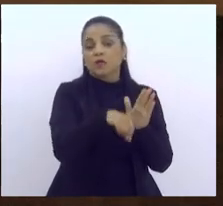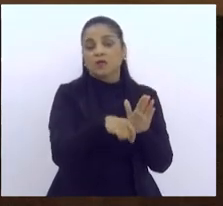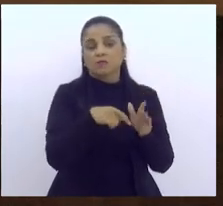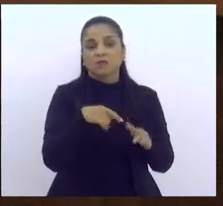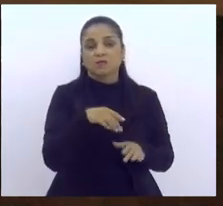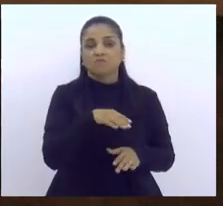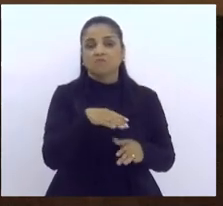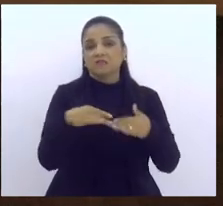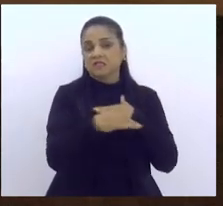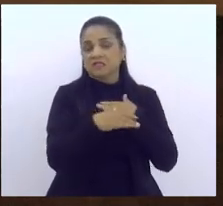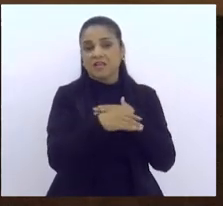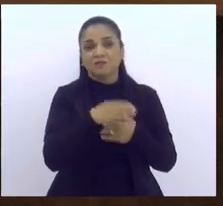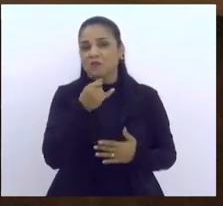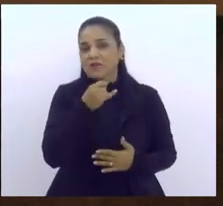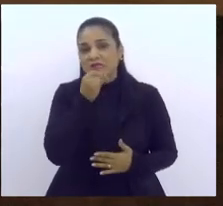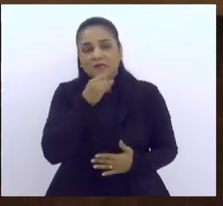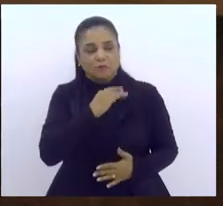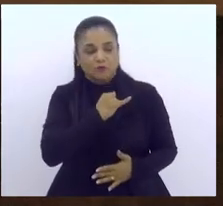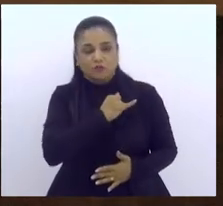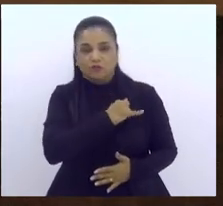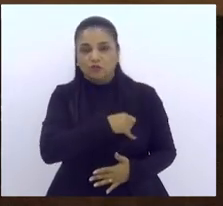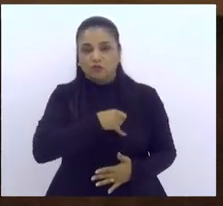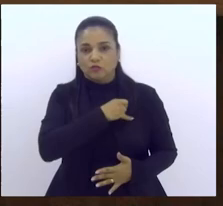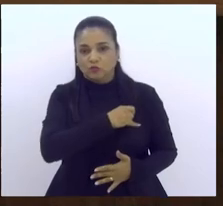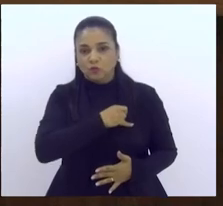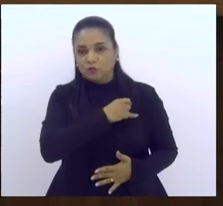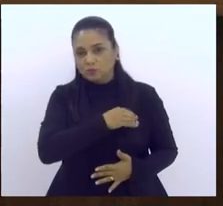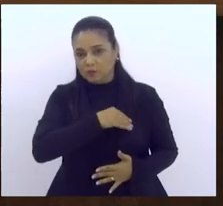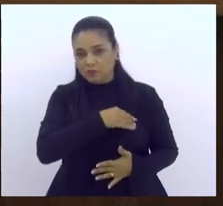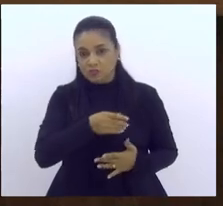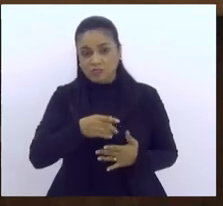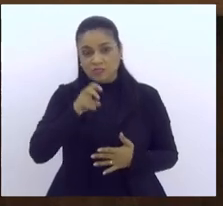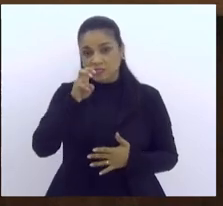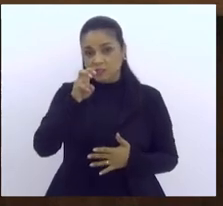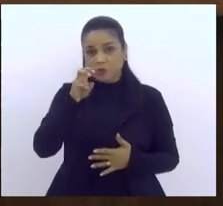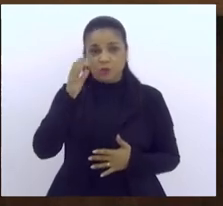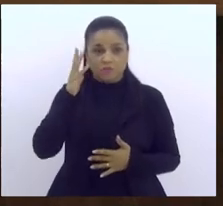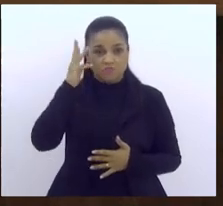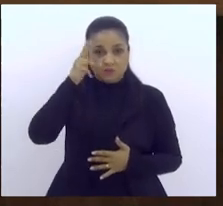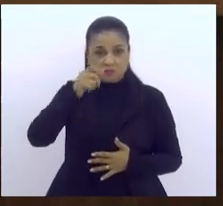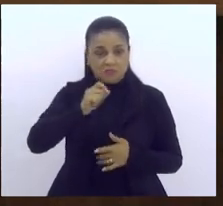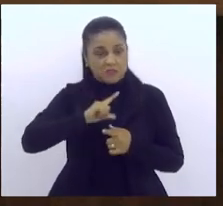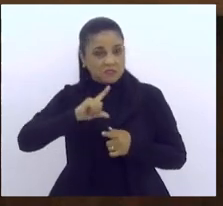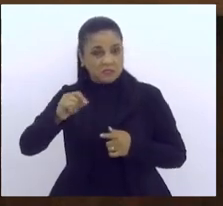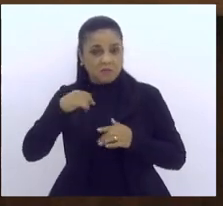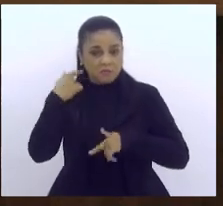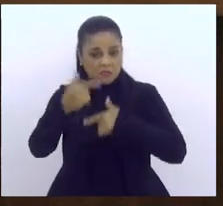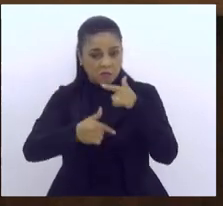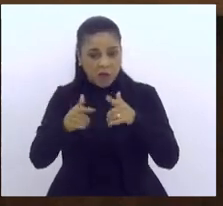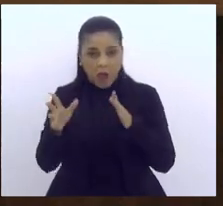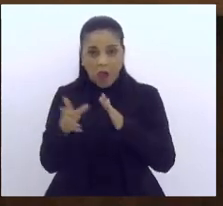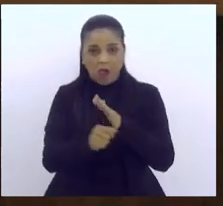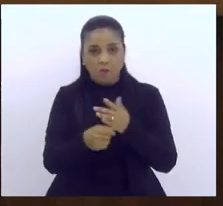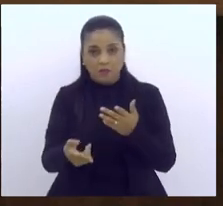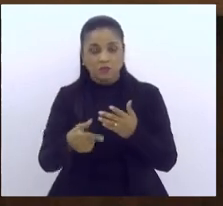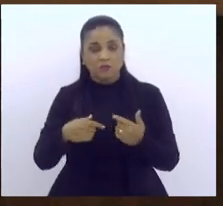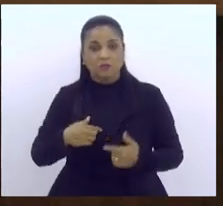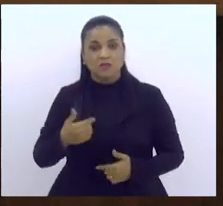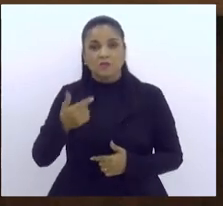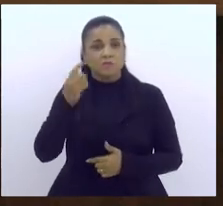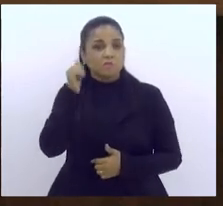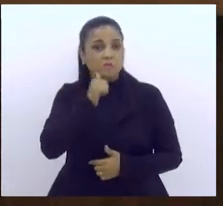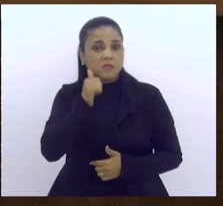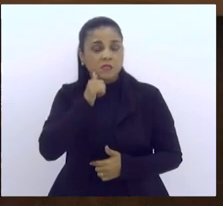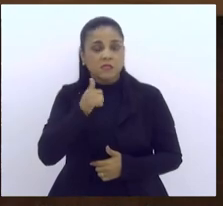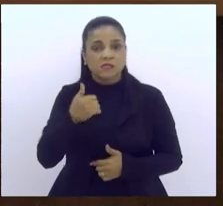dia. Morador da minha cidade está saindo para trabalhar 5 horas da manhã, ser assaltado. Uma menina, 15 dias atrás,